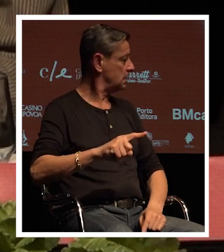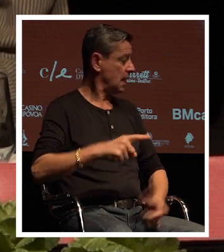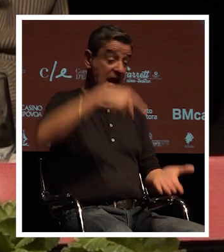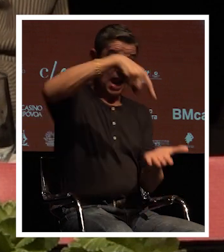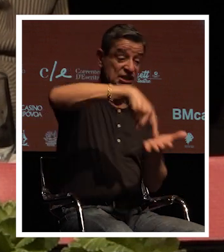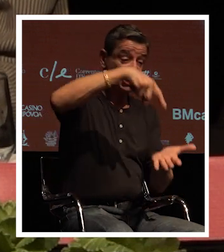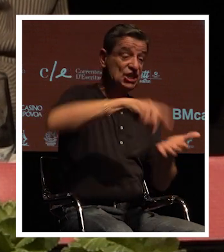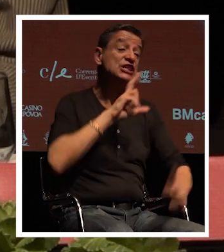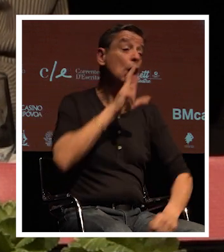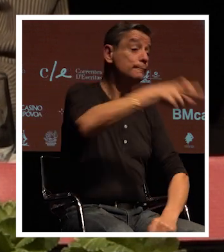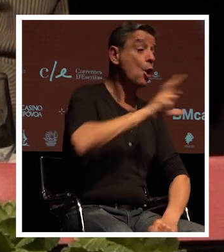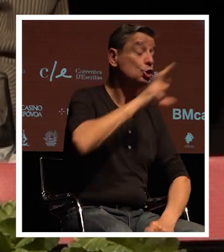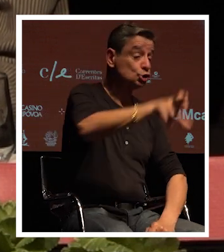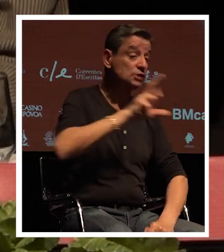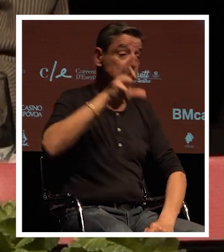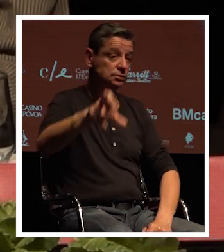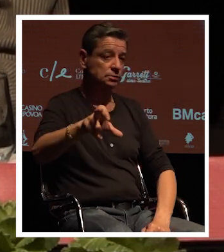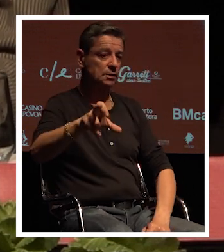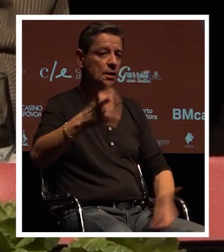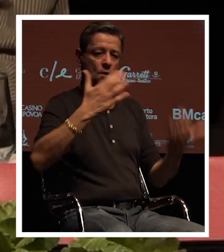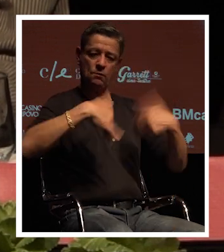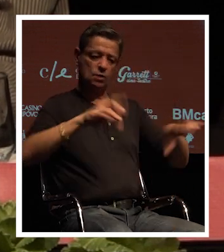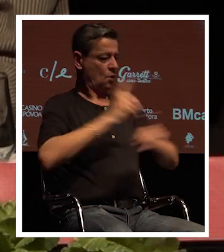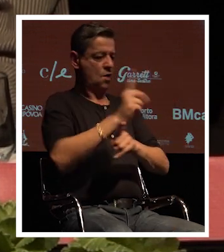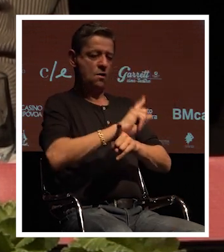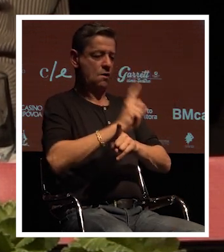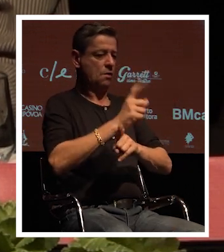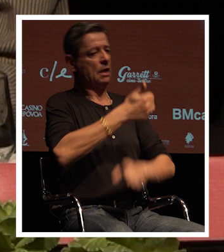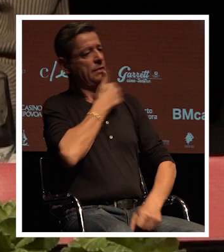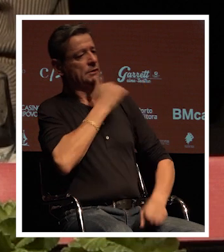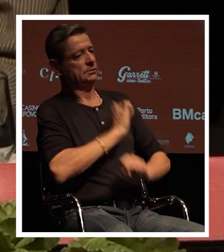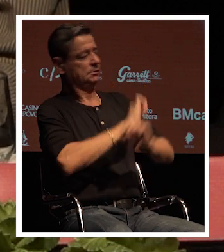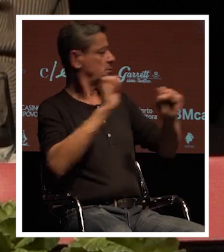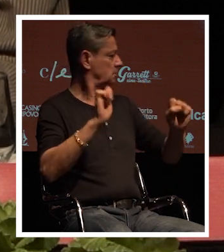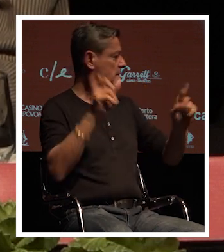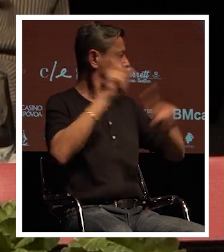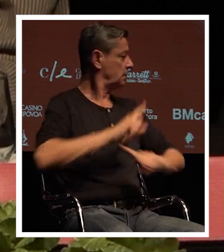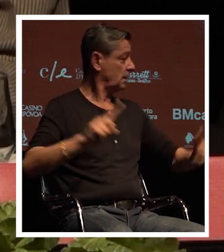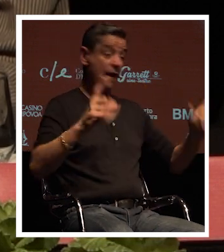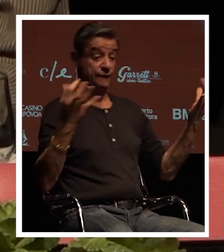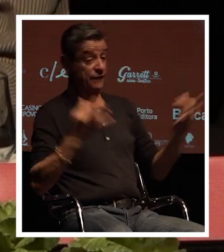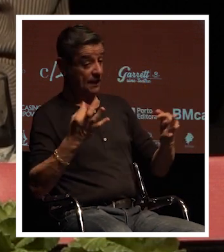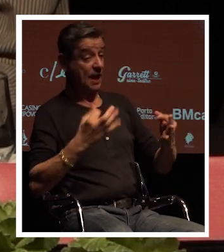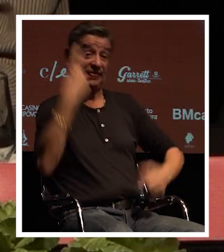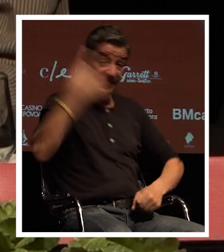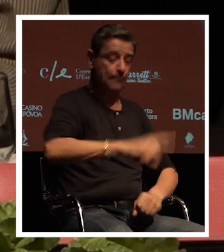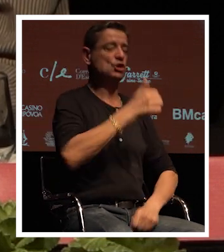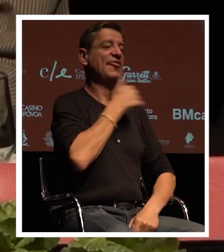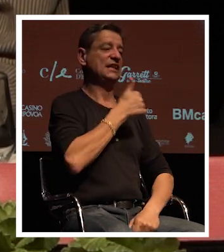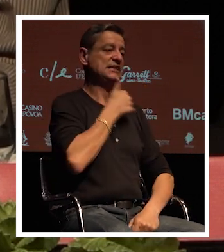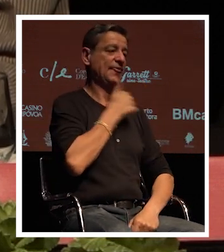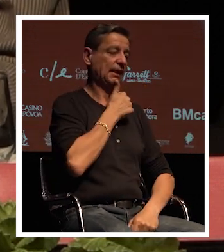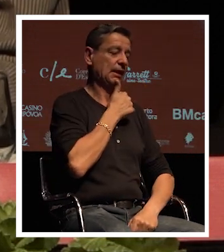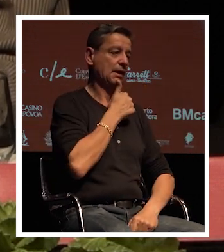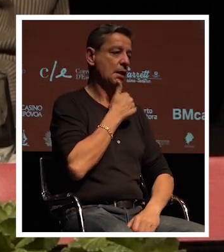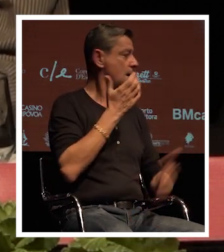exigência de respostas até os políticos dizem não não não temos que decidir o quê 20 anos a decidir não não é verdade temos que decidir